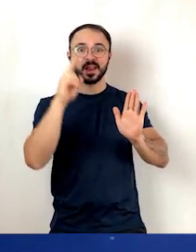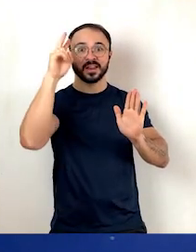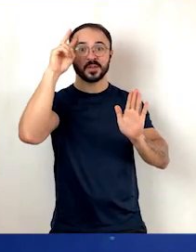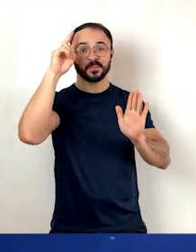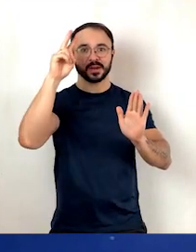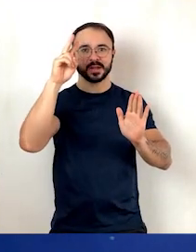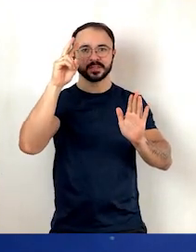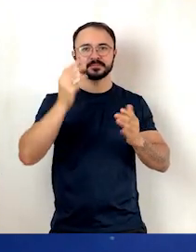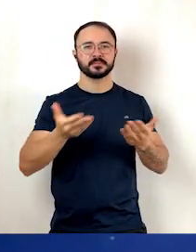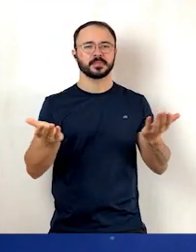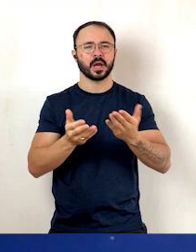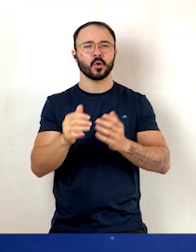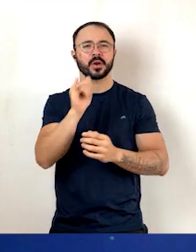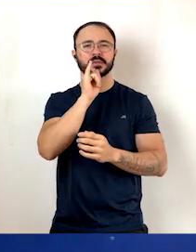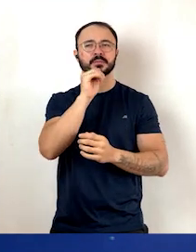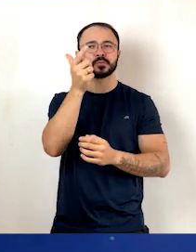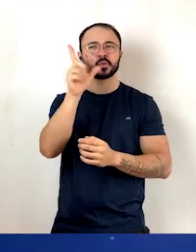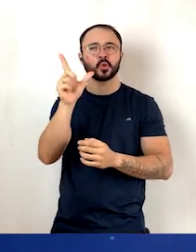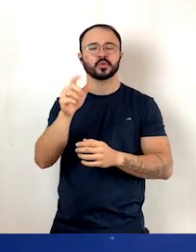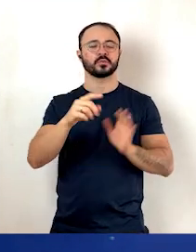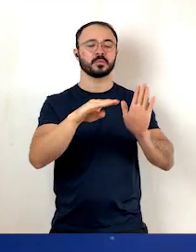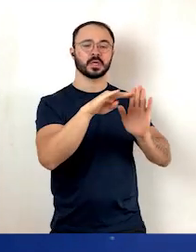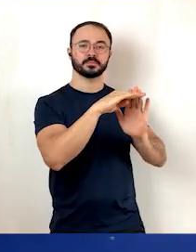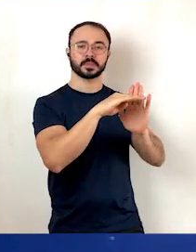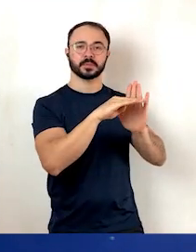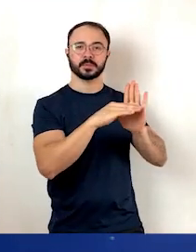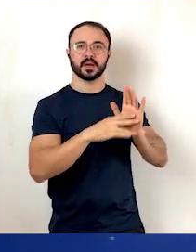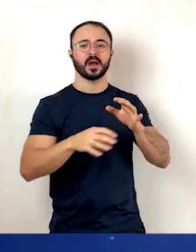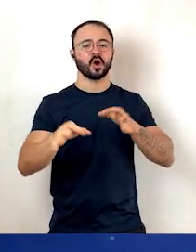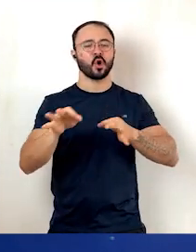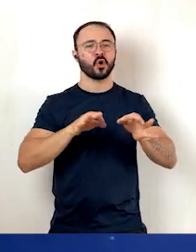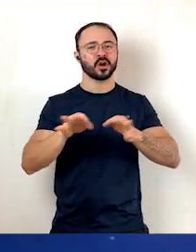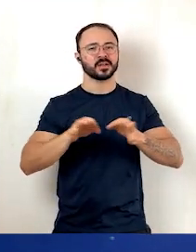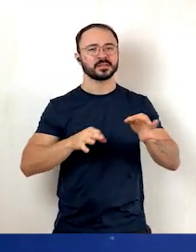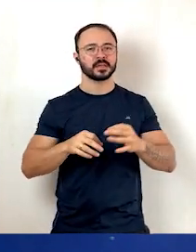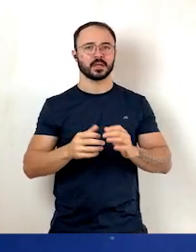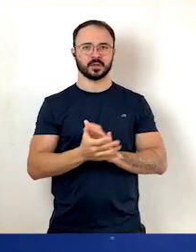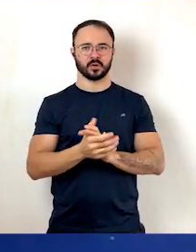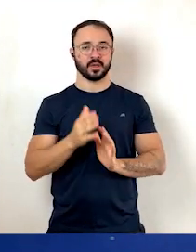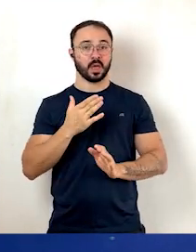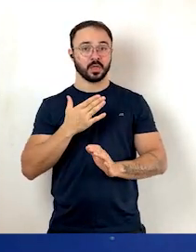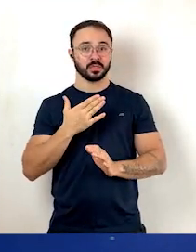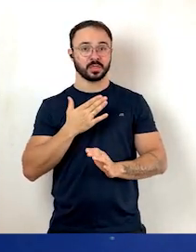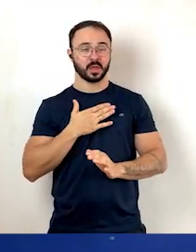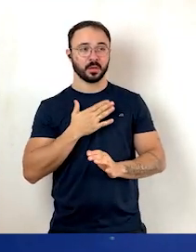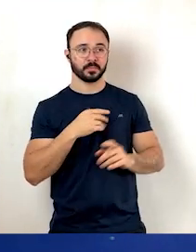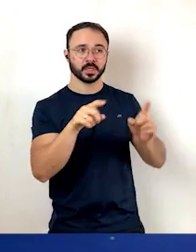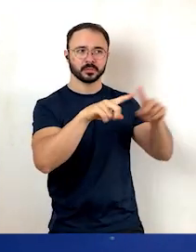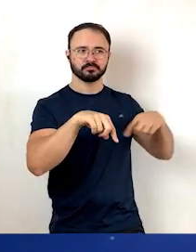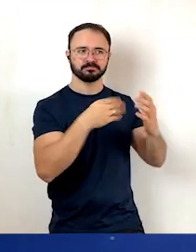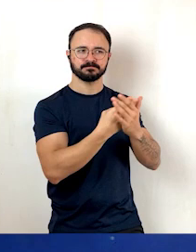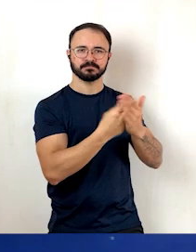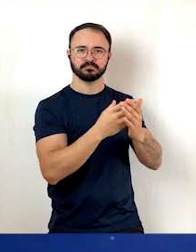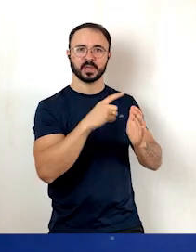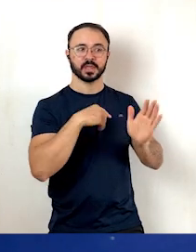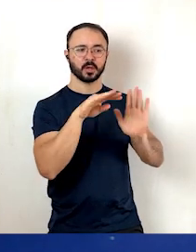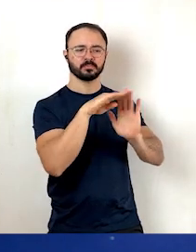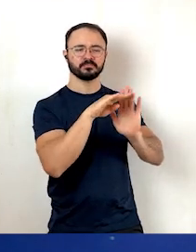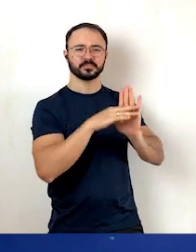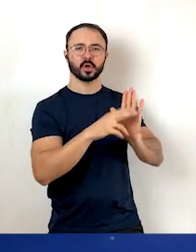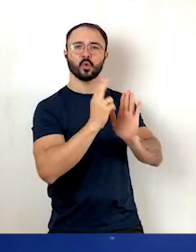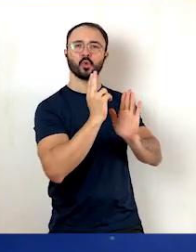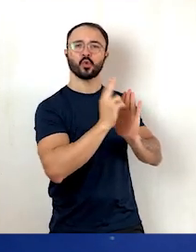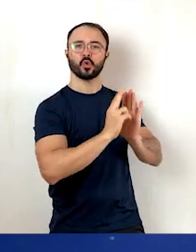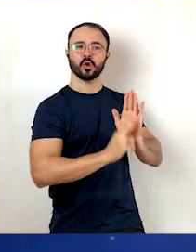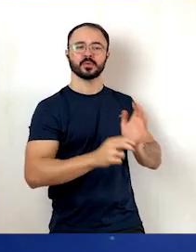lembrar e nós agora vamos ver uma lista para organizar na minha sala de aula eu tenho uma lista com o nome